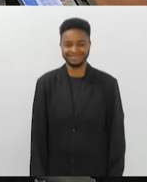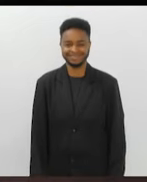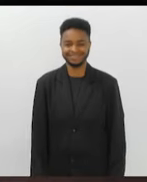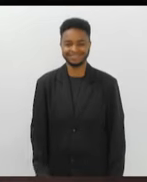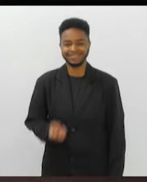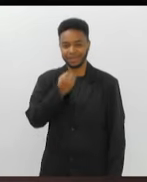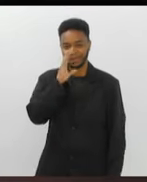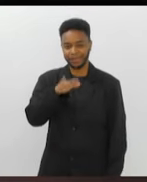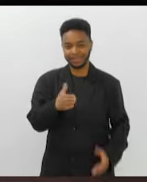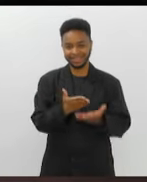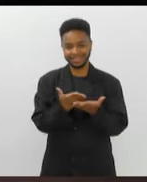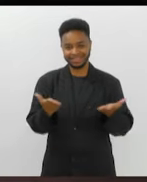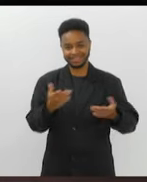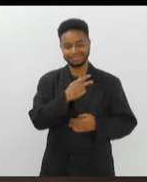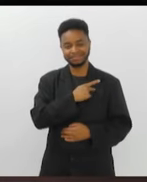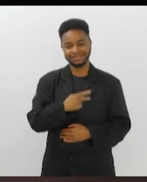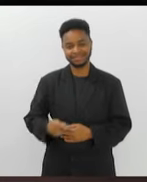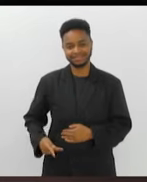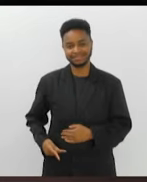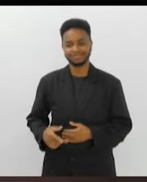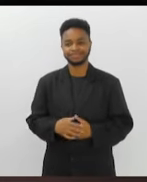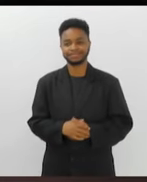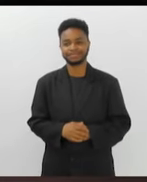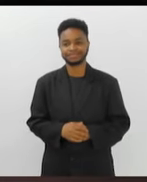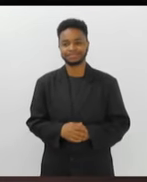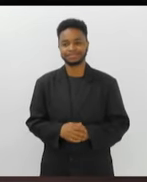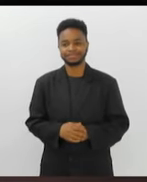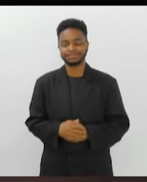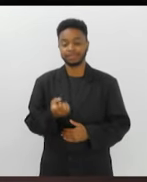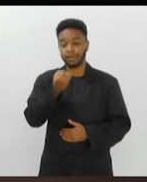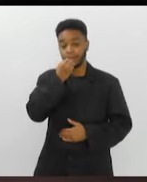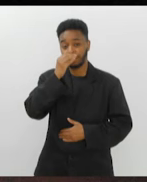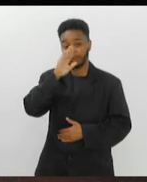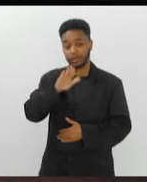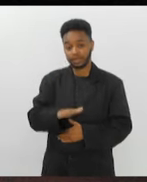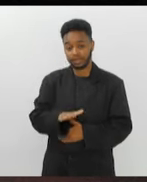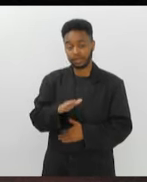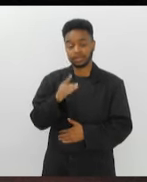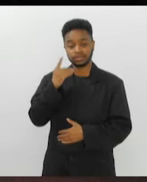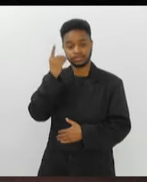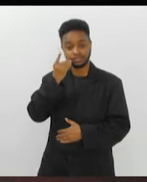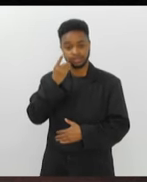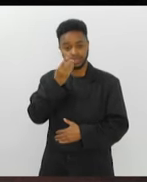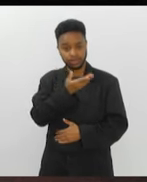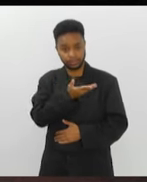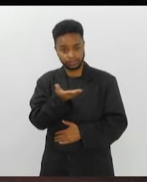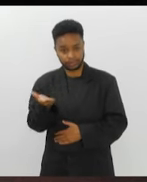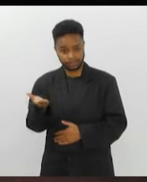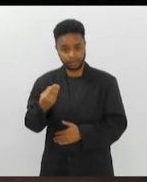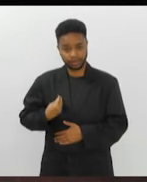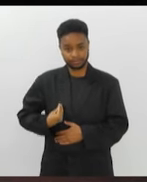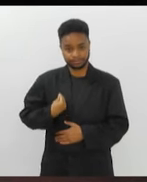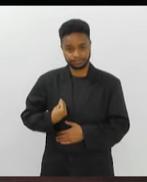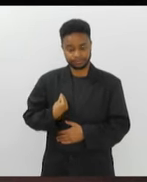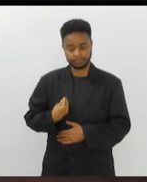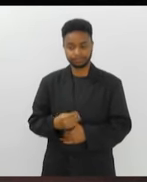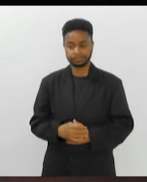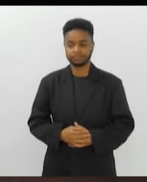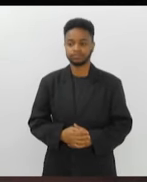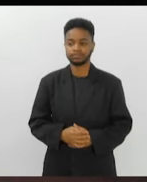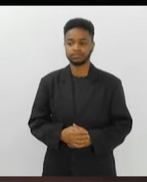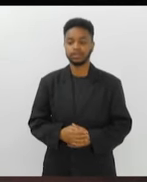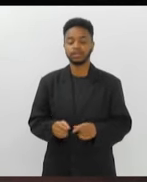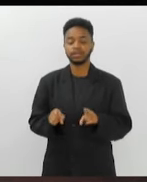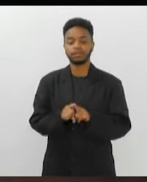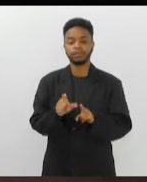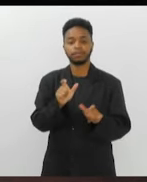Boa tarde, senhora presidente. Boa tarde, nobres colegas e parlamentares aqui presentes e aqueles